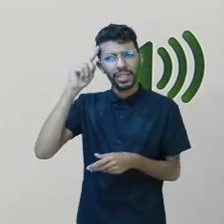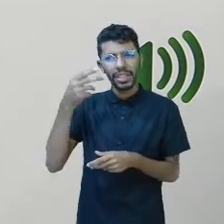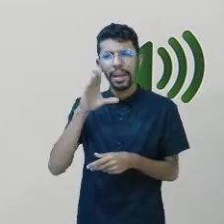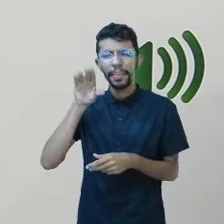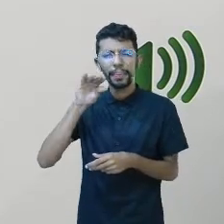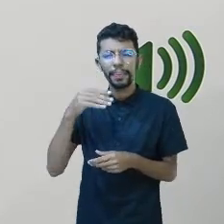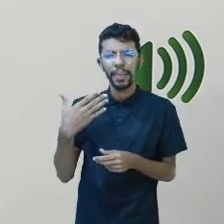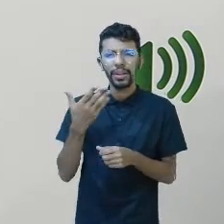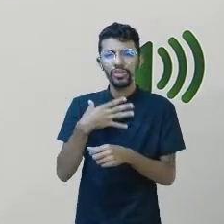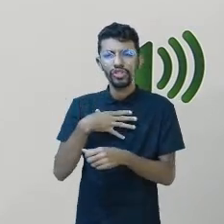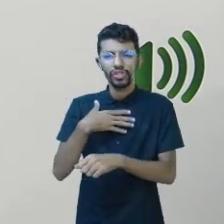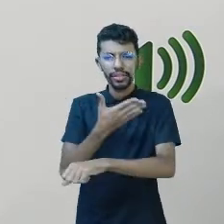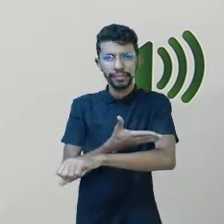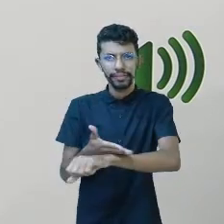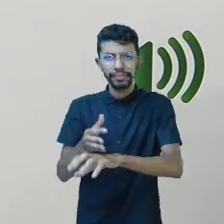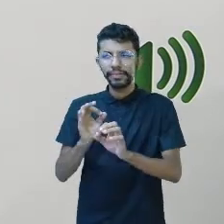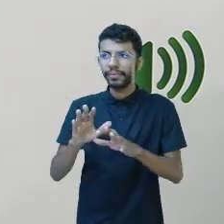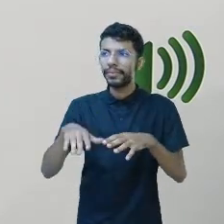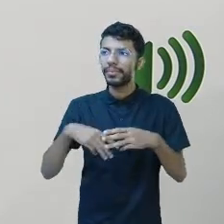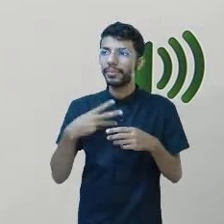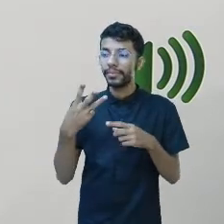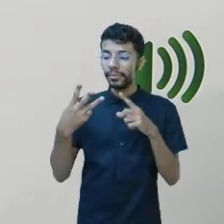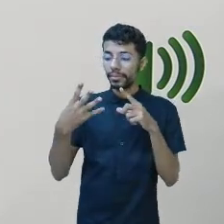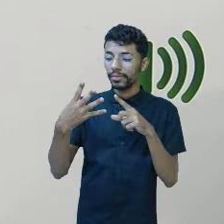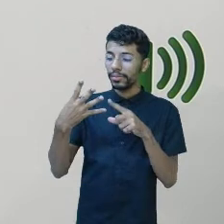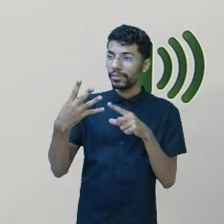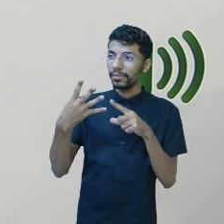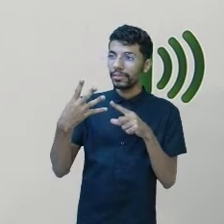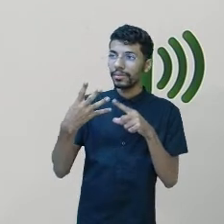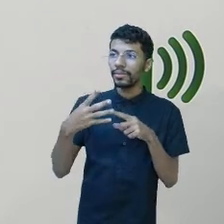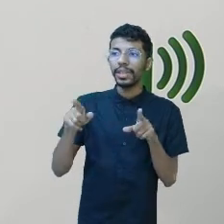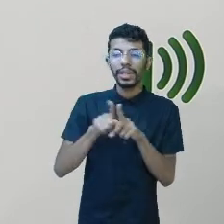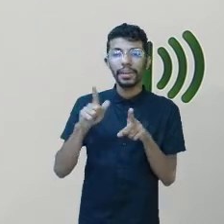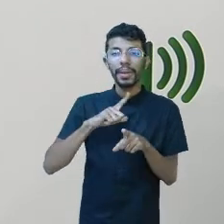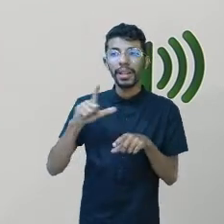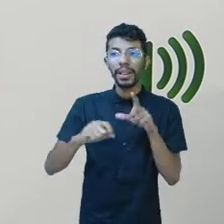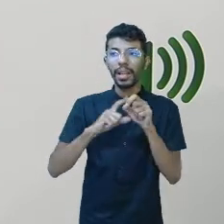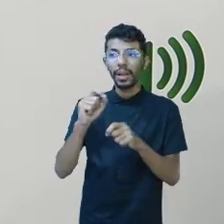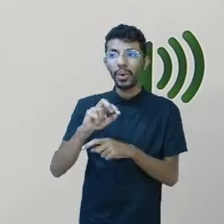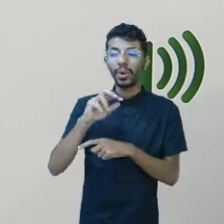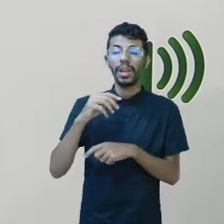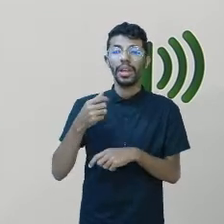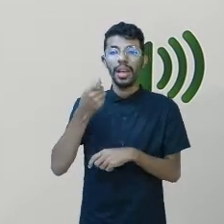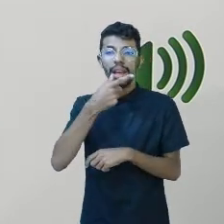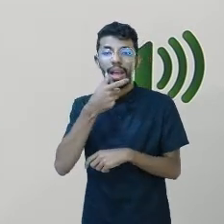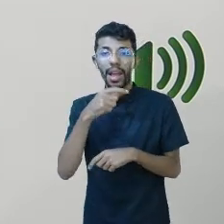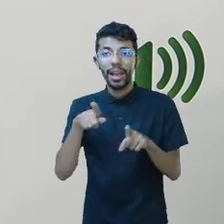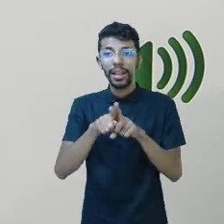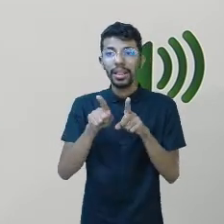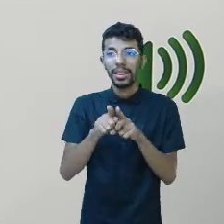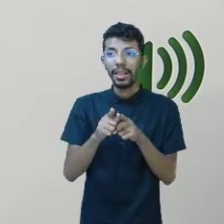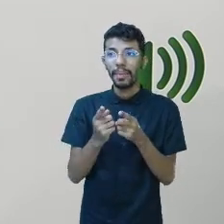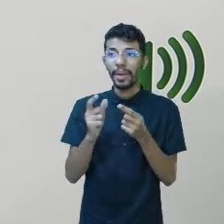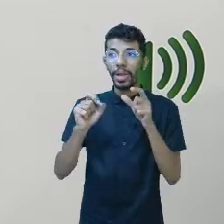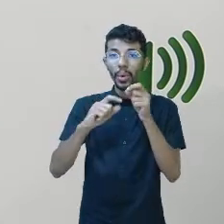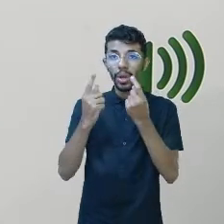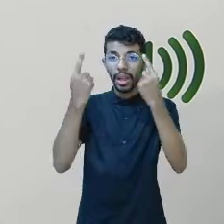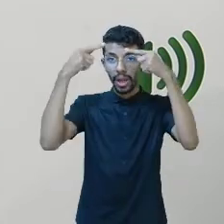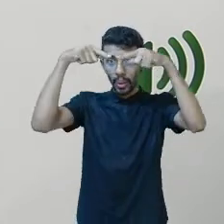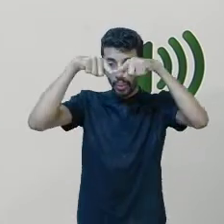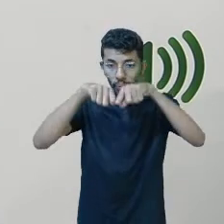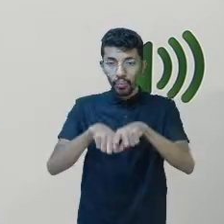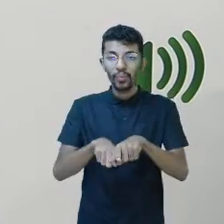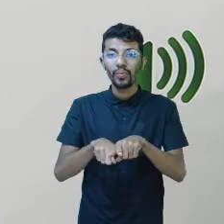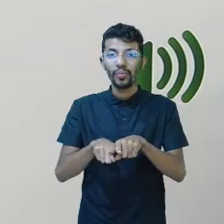acostumadas a ouvir. E também tem a presença do humor e da ambiguidade, que seria um duplo